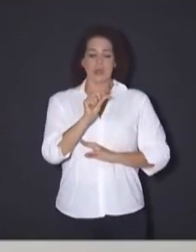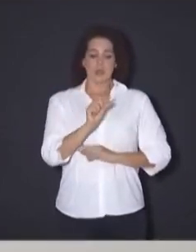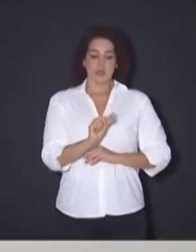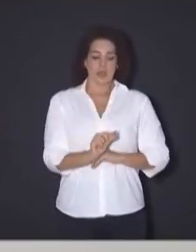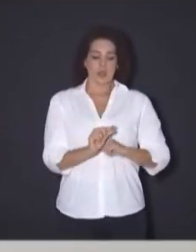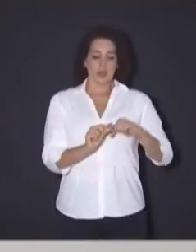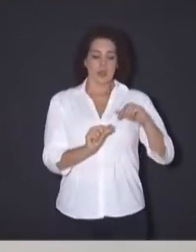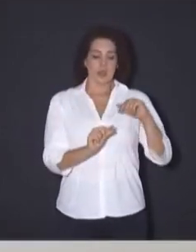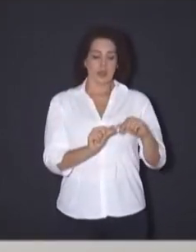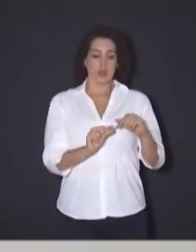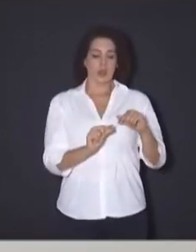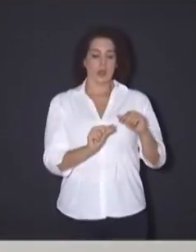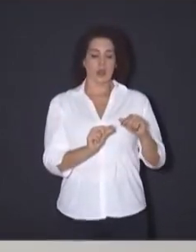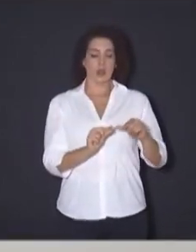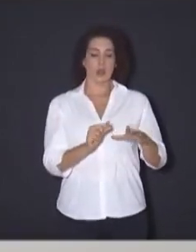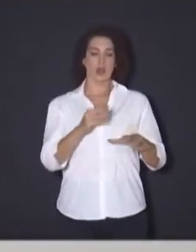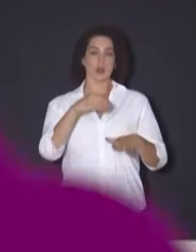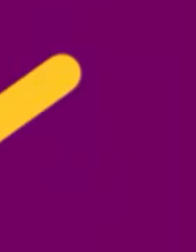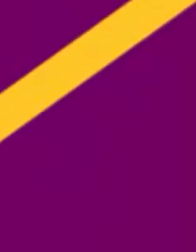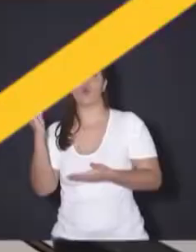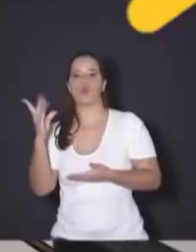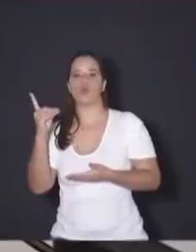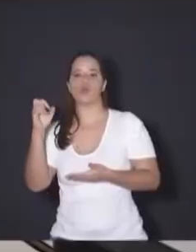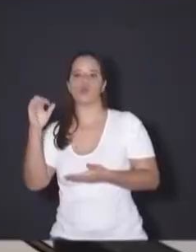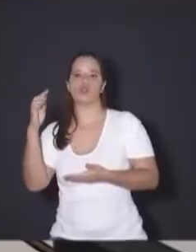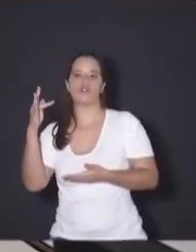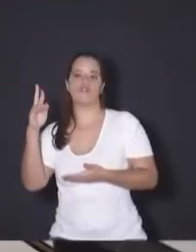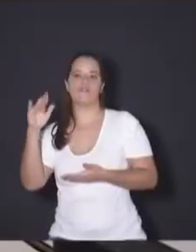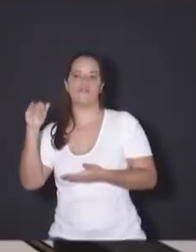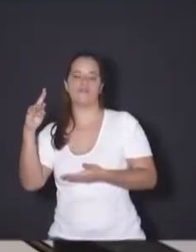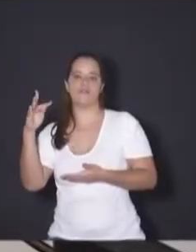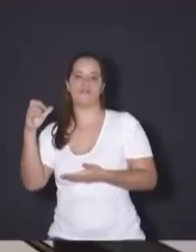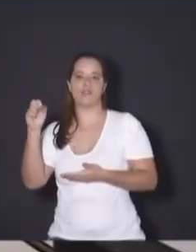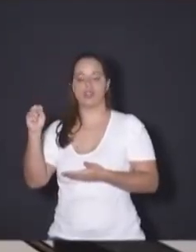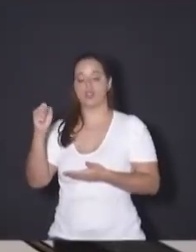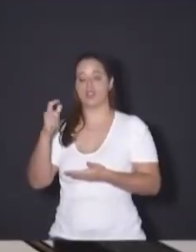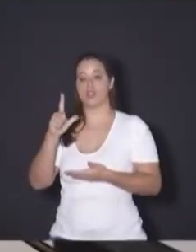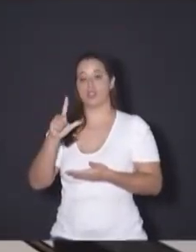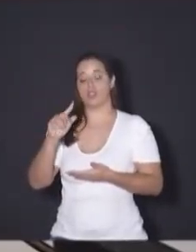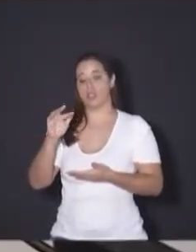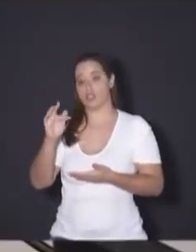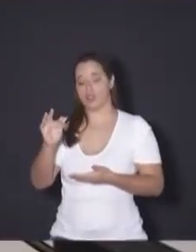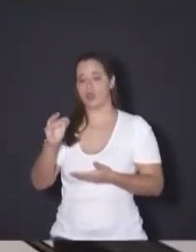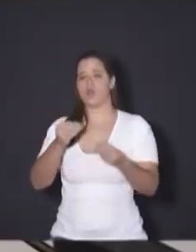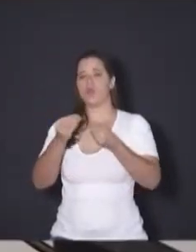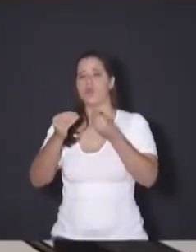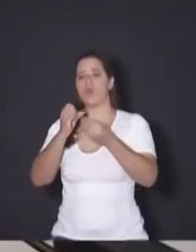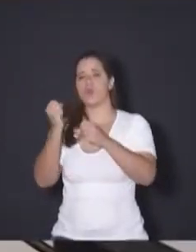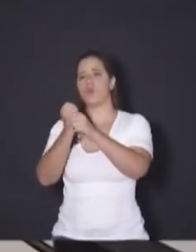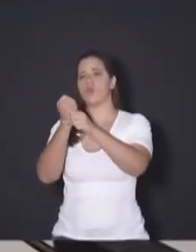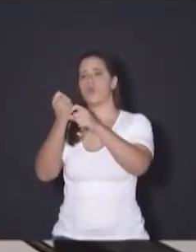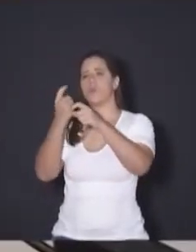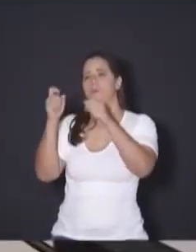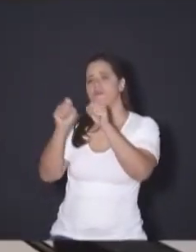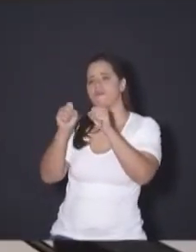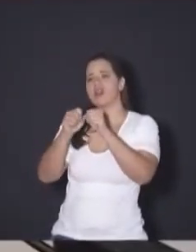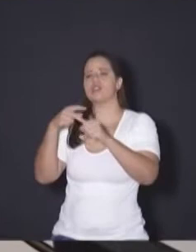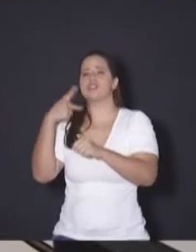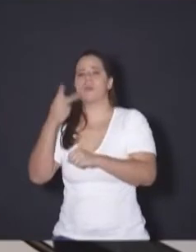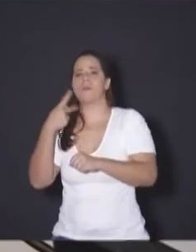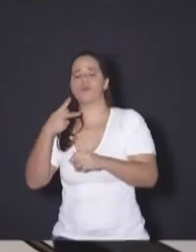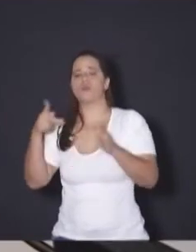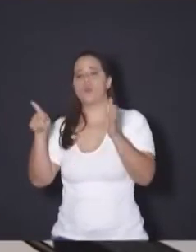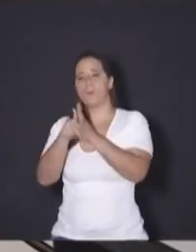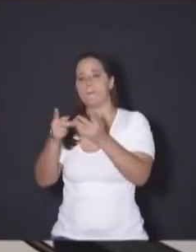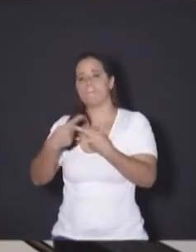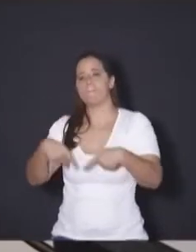montada por essa grande rede como construir essa essas políticas para o povo de lauro de freitas